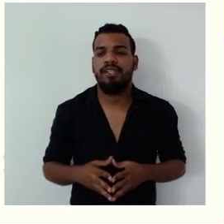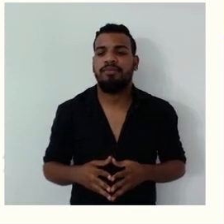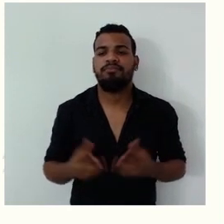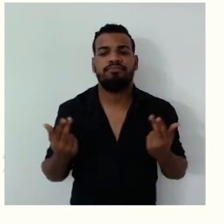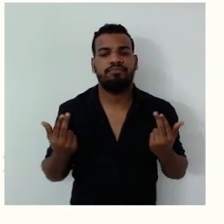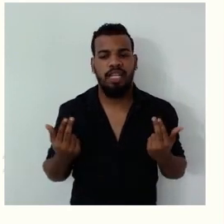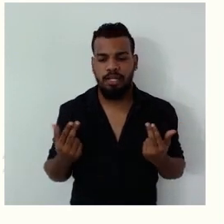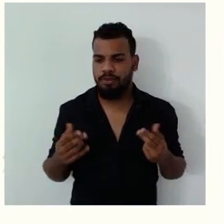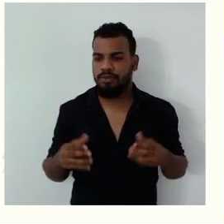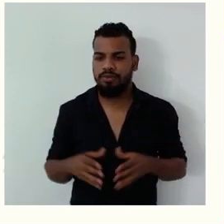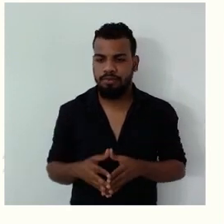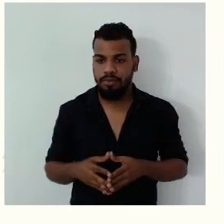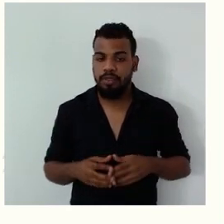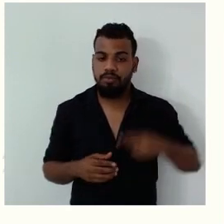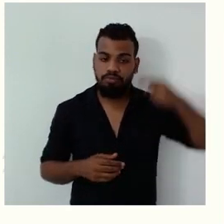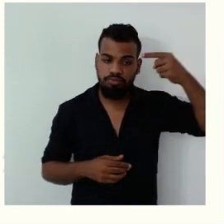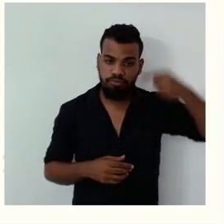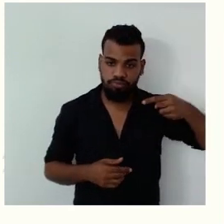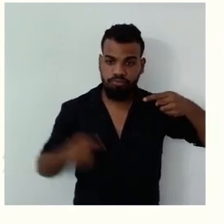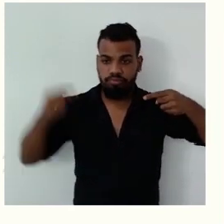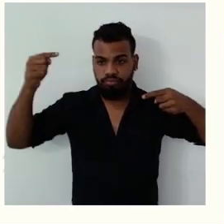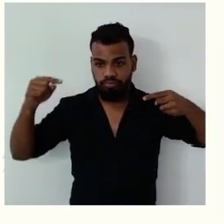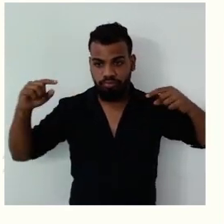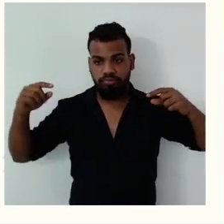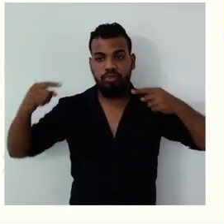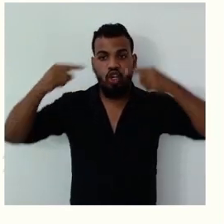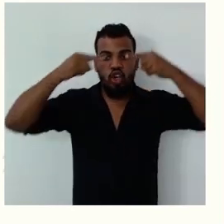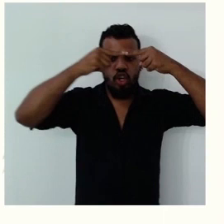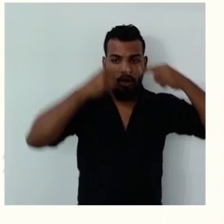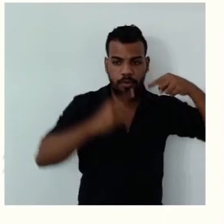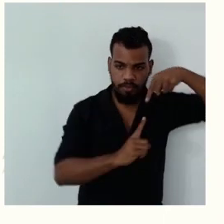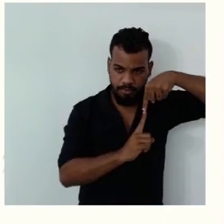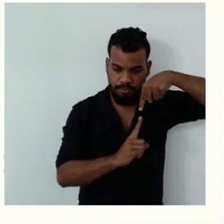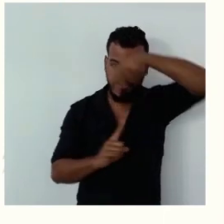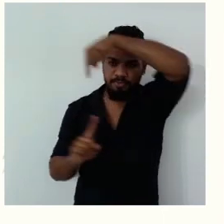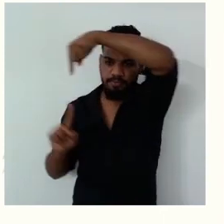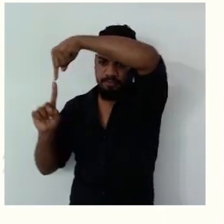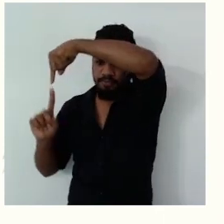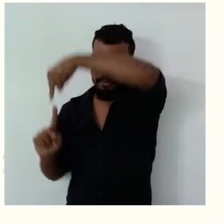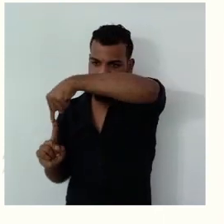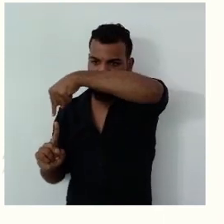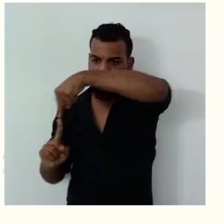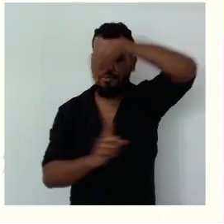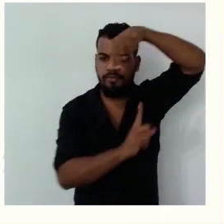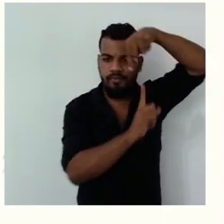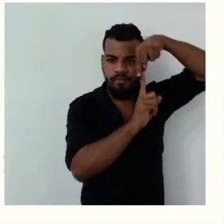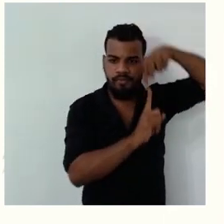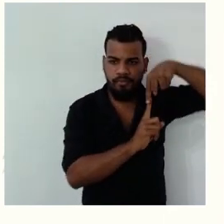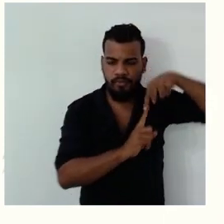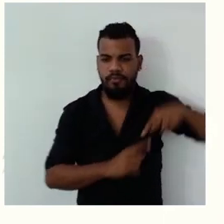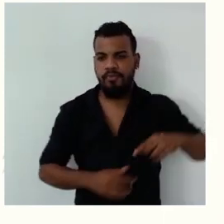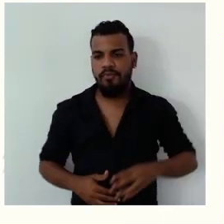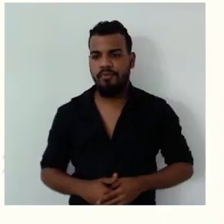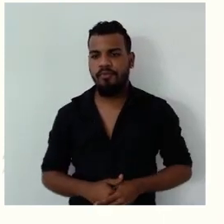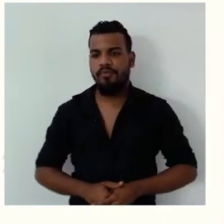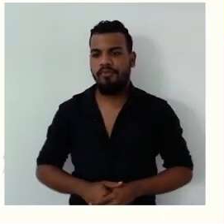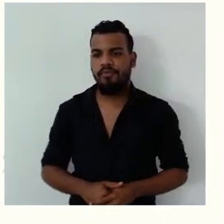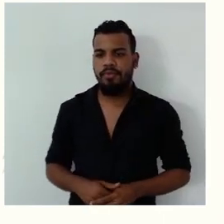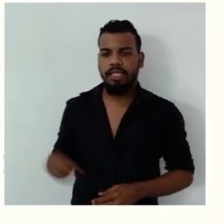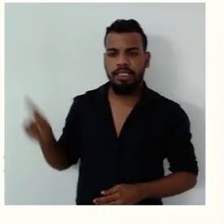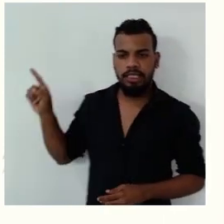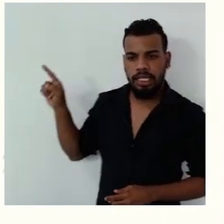esqueminha. O de cima, o número de cima multiplicado pelo número da porcentagem embaixo e o número de baixo multiplicado